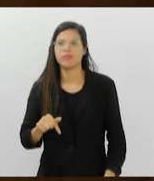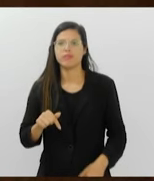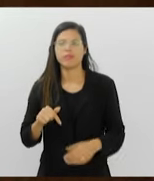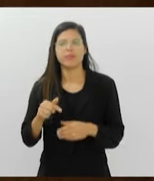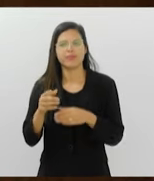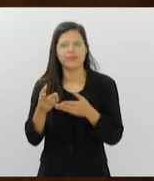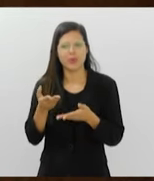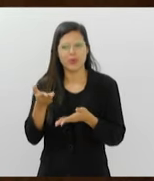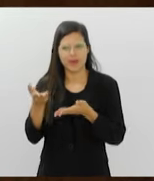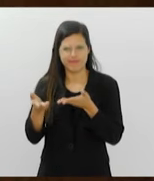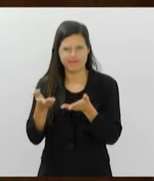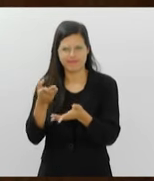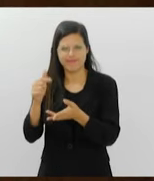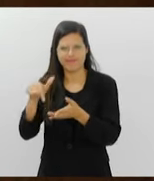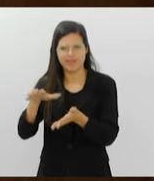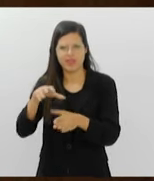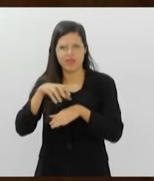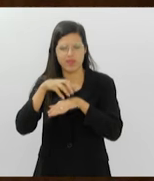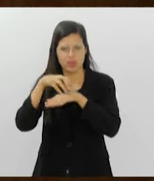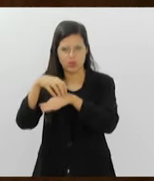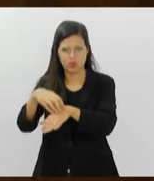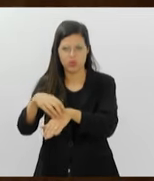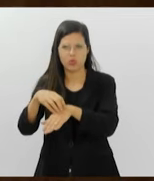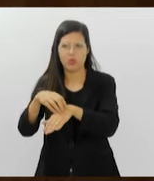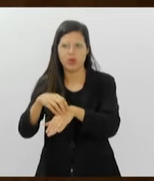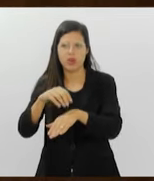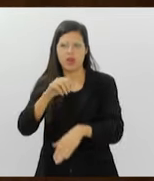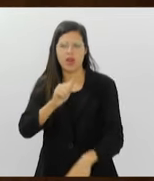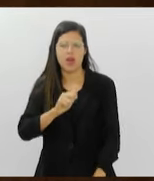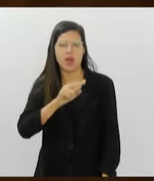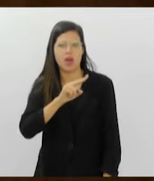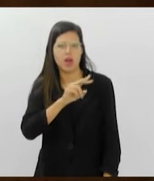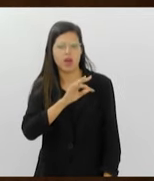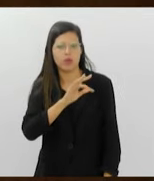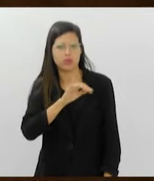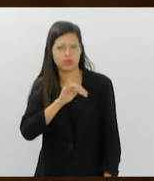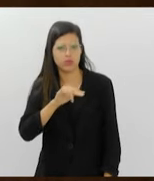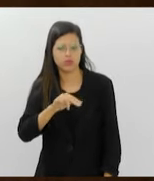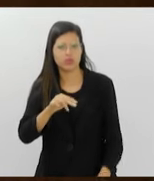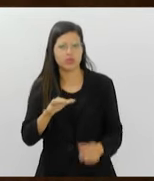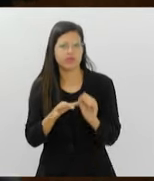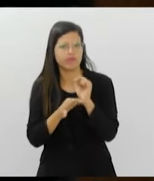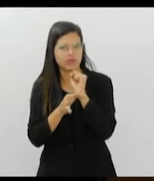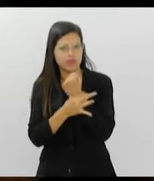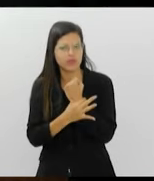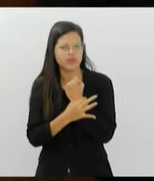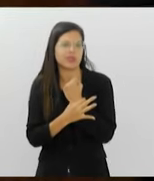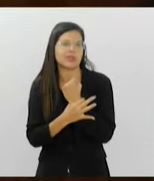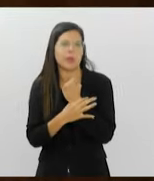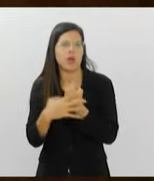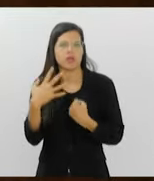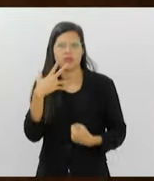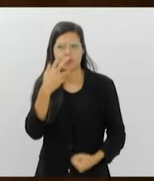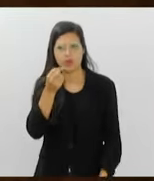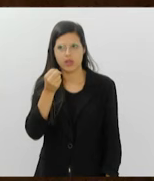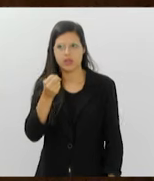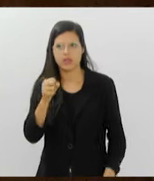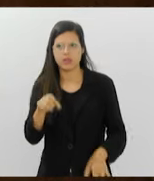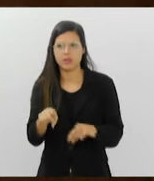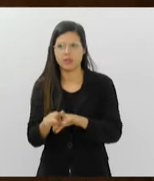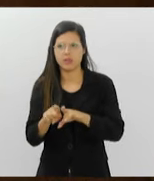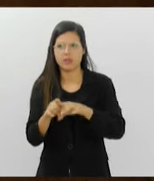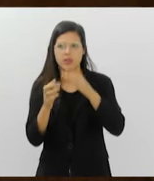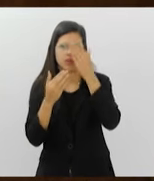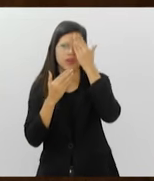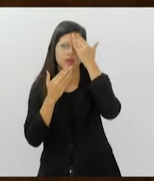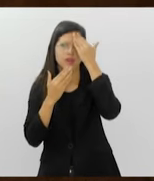viatura que vai estar baseada lá no Alto Lino, em Aus, para fortalecer a segurança do auxiense. Não posso deixar aqui também de